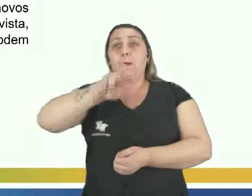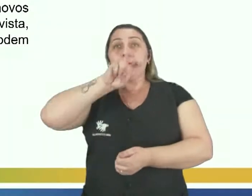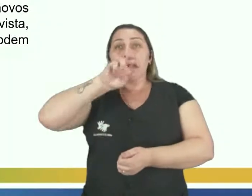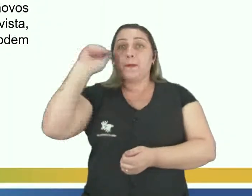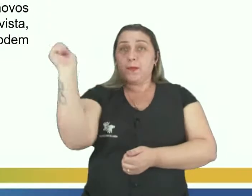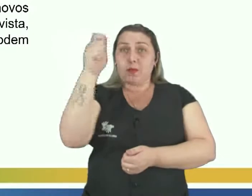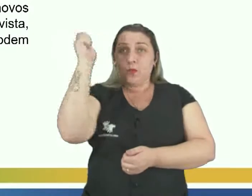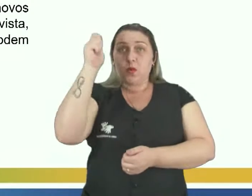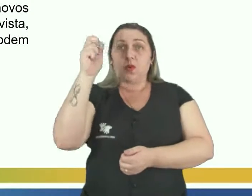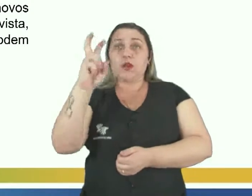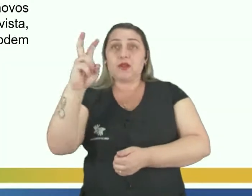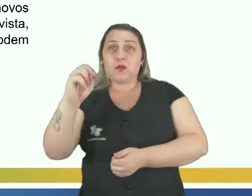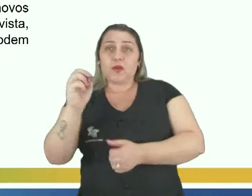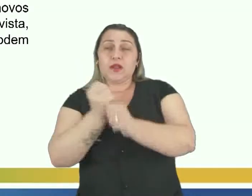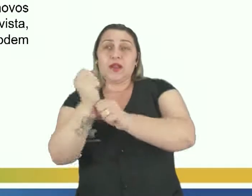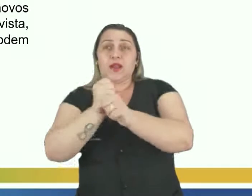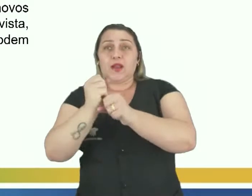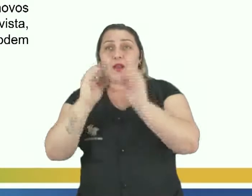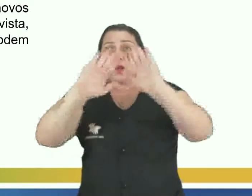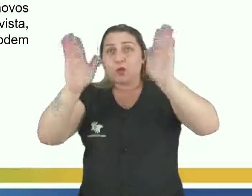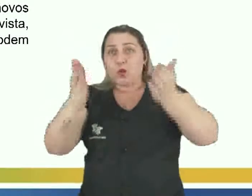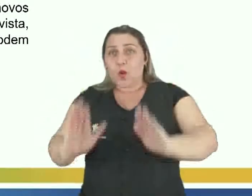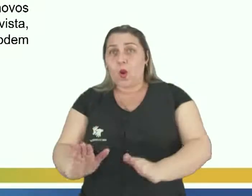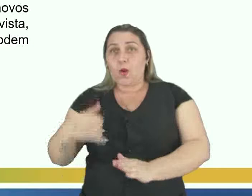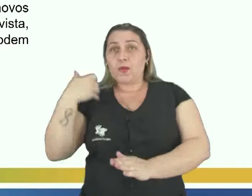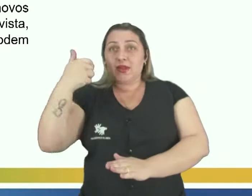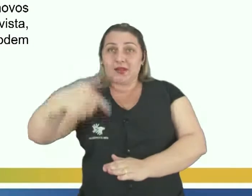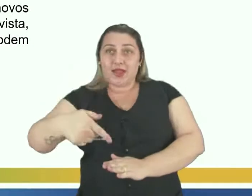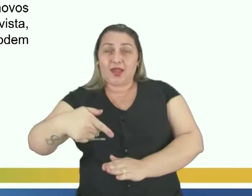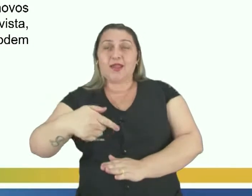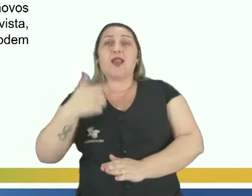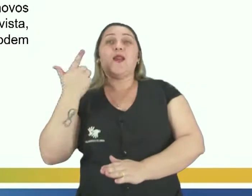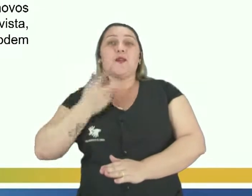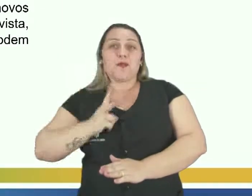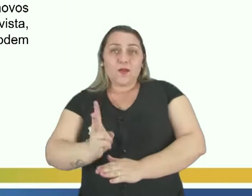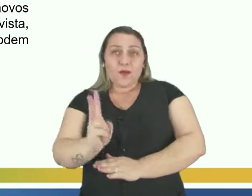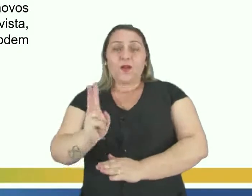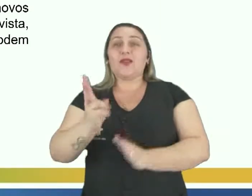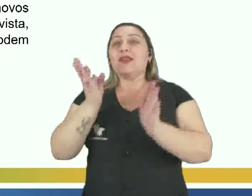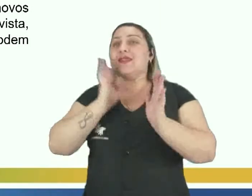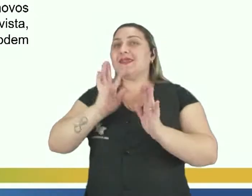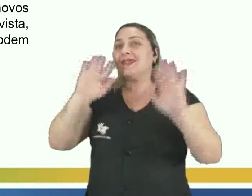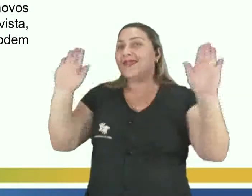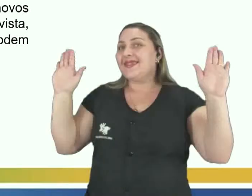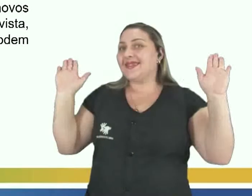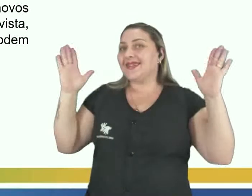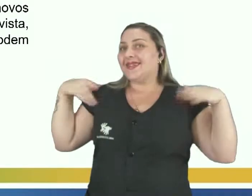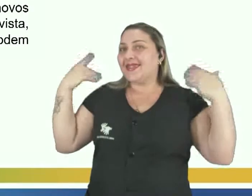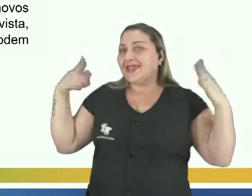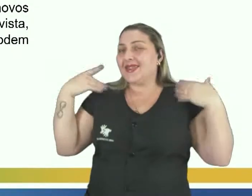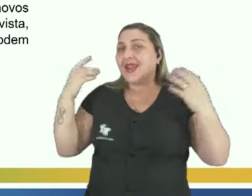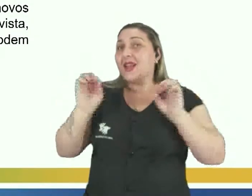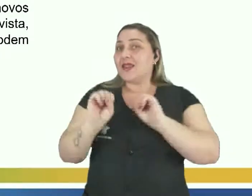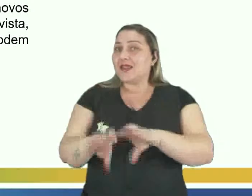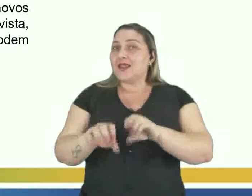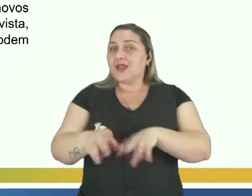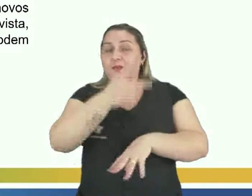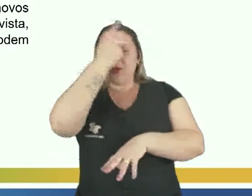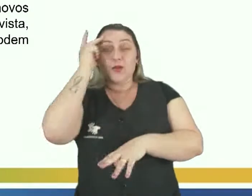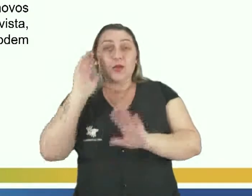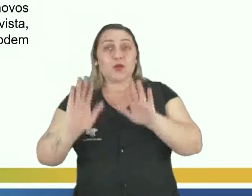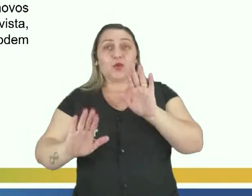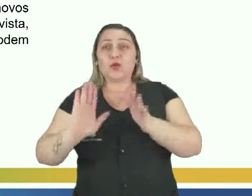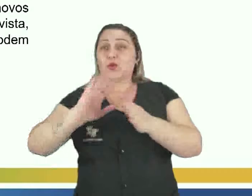fez 50 anos com corpinho de 7 e continua divertindo, formando novos leitores e ensinando pessoas de todas